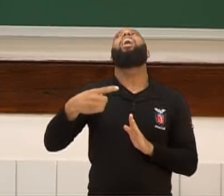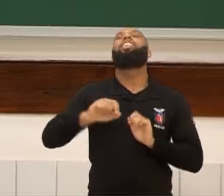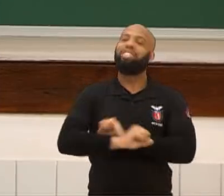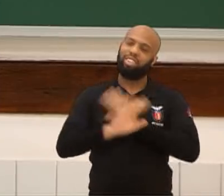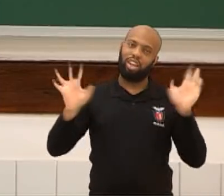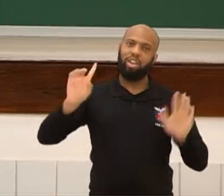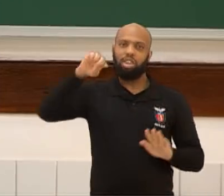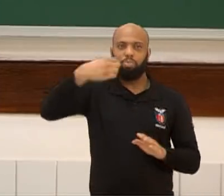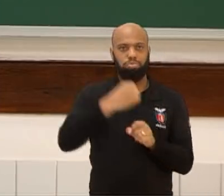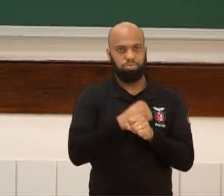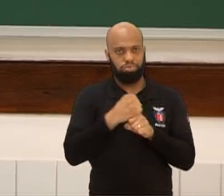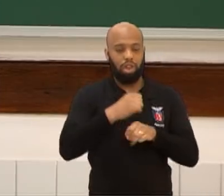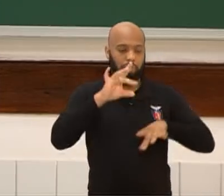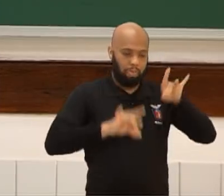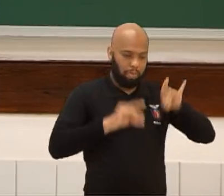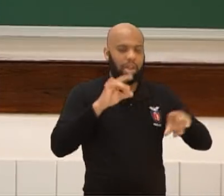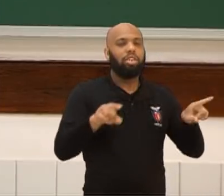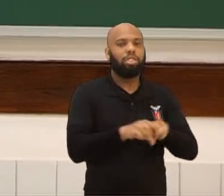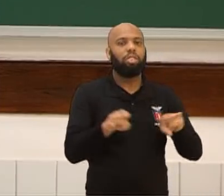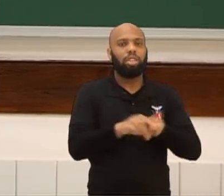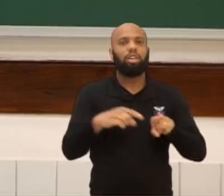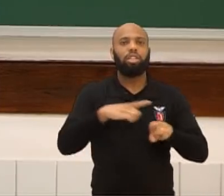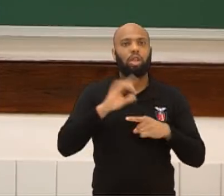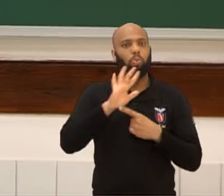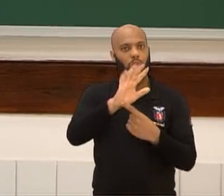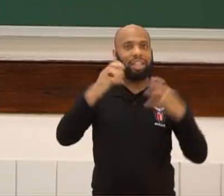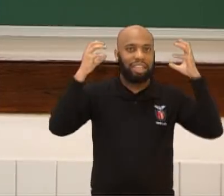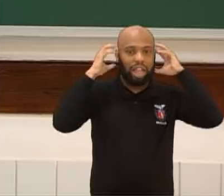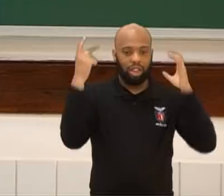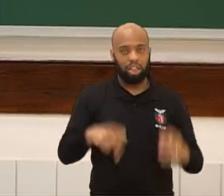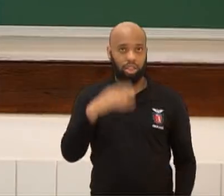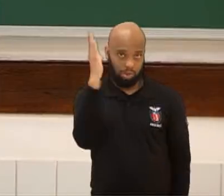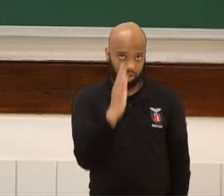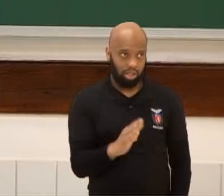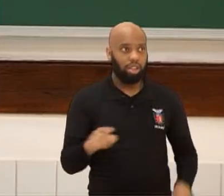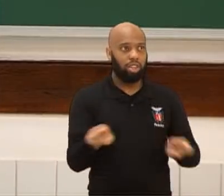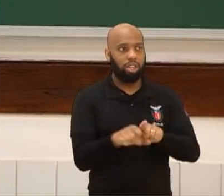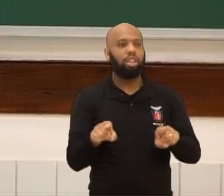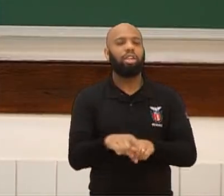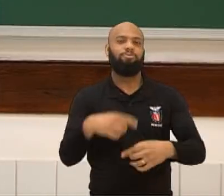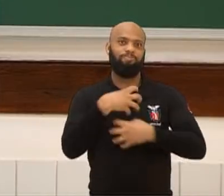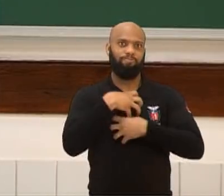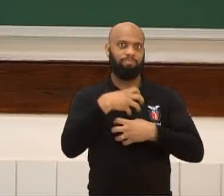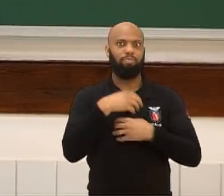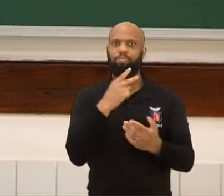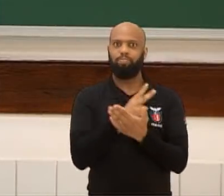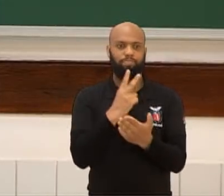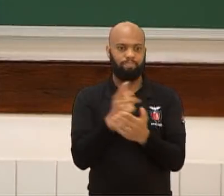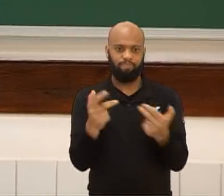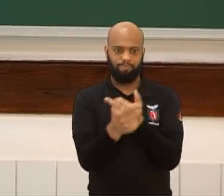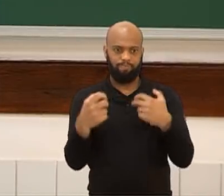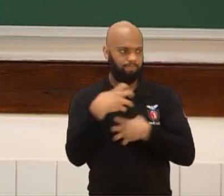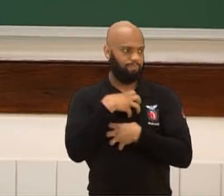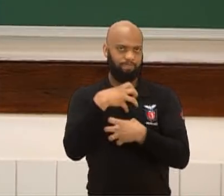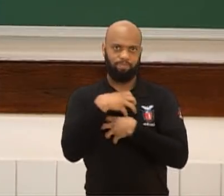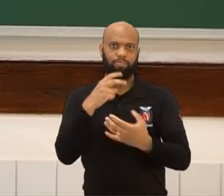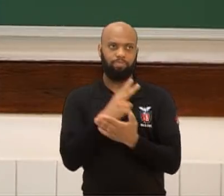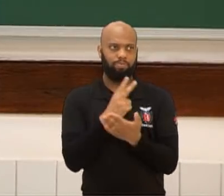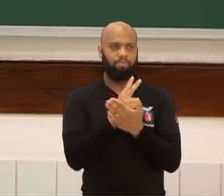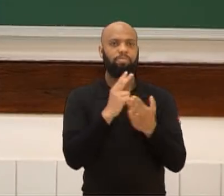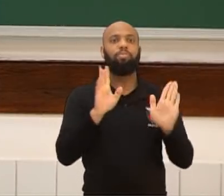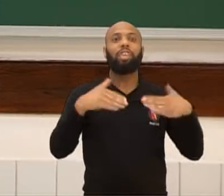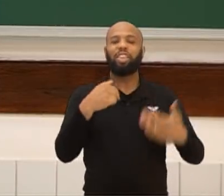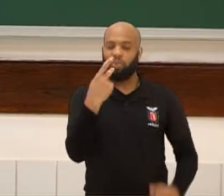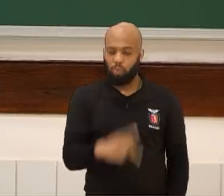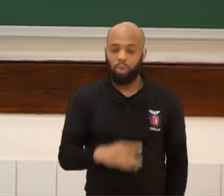alguns anos depois, essa peça também foi passada no rádio no Brasil, também teve o mesmo pânico da mesma forma. Então, aqui